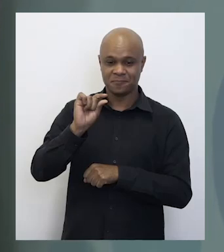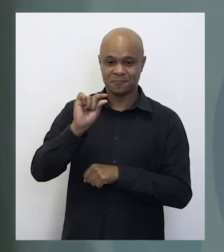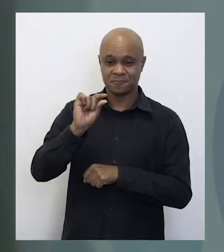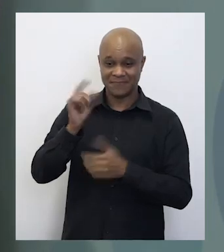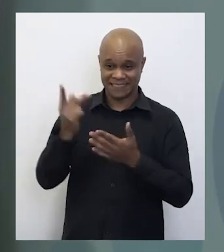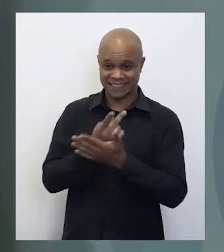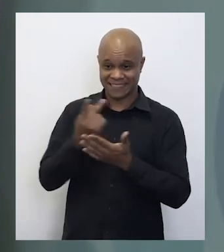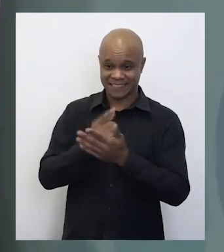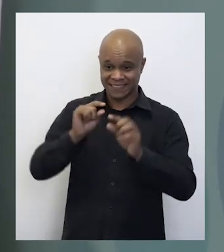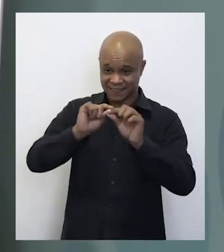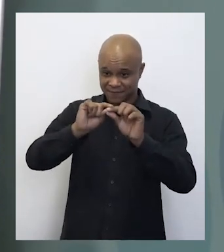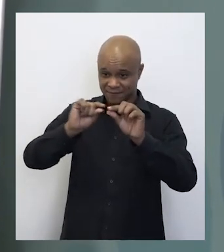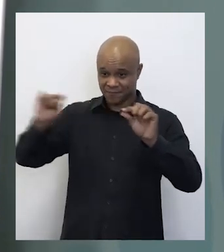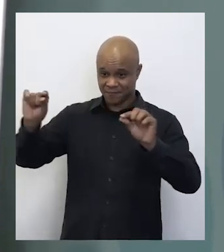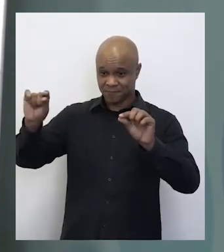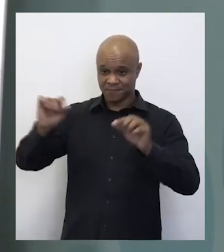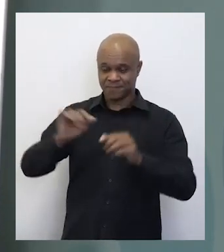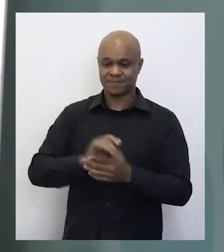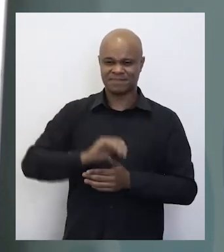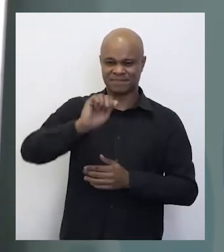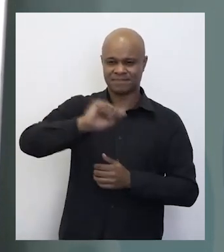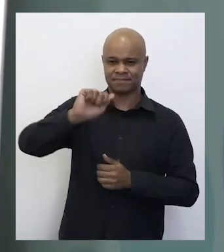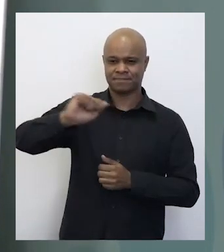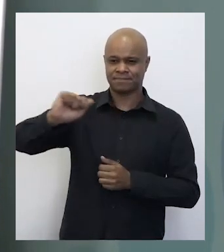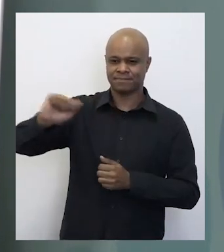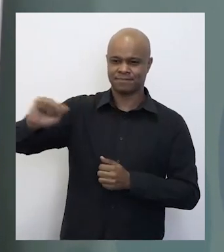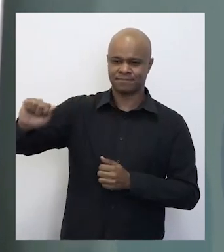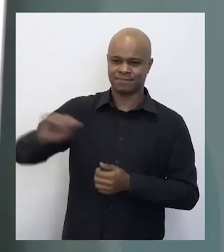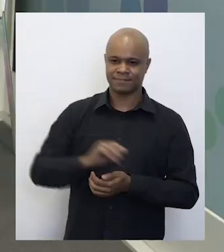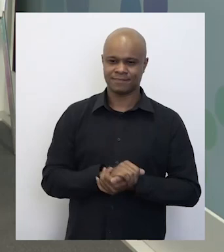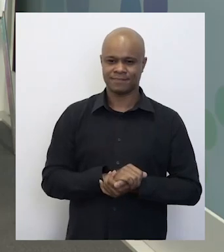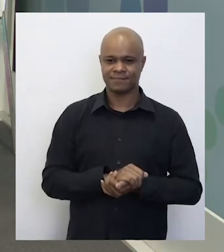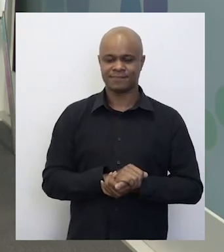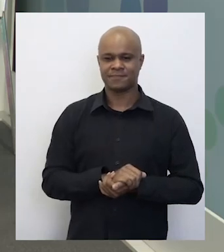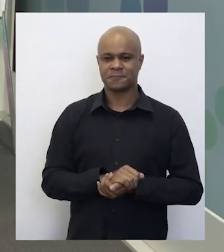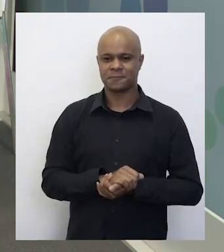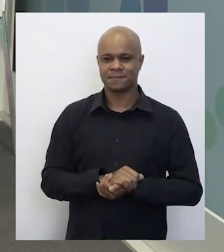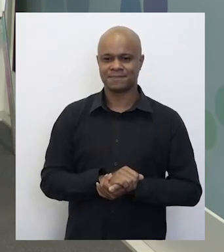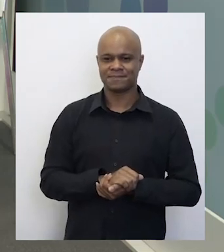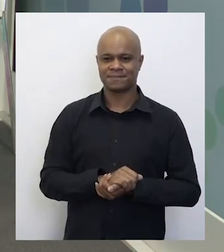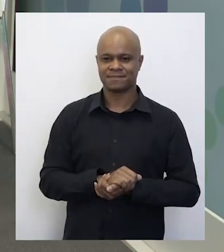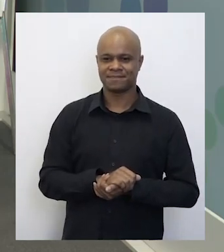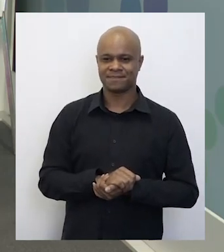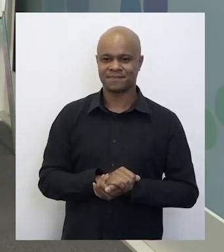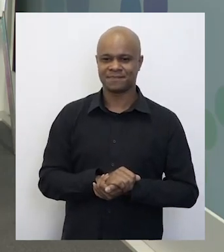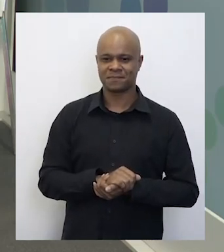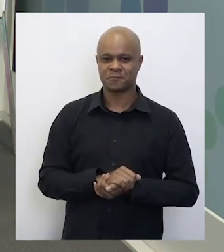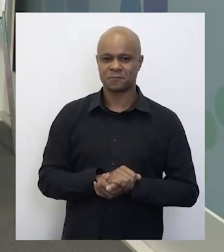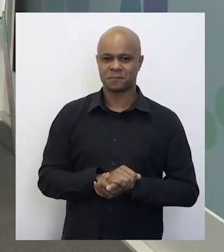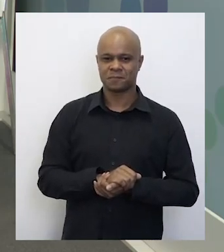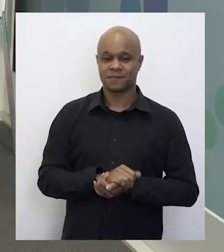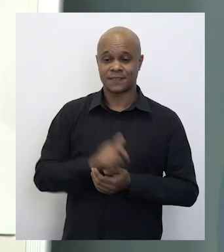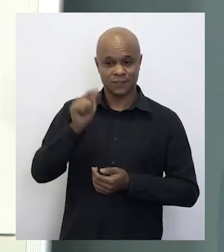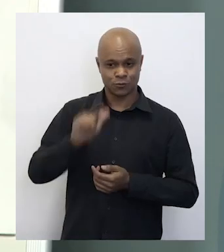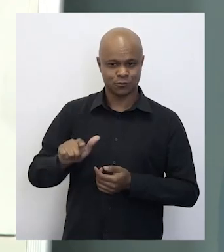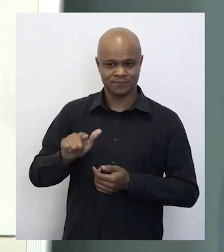aqui, perfeito? Professora, a senhora dita para mim novamente o valor desta conta aqui, que